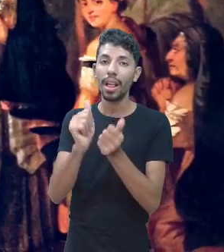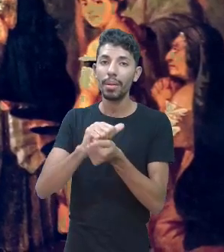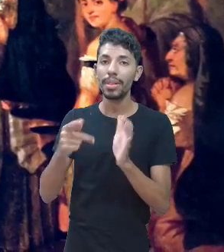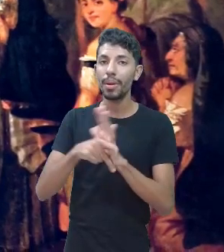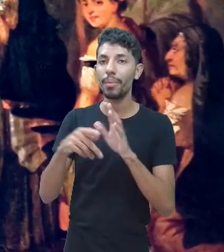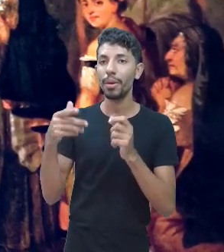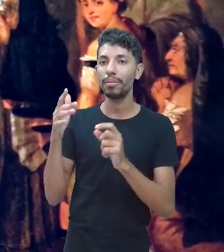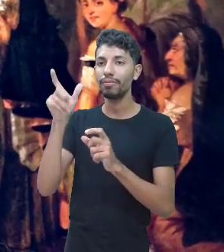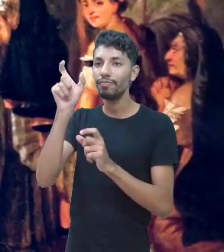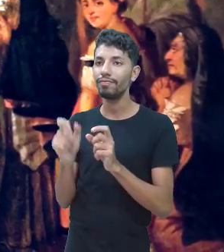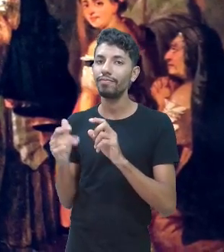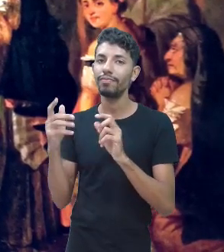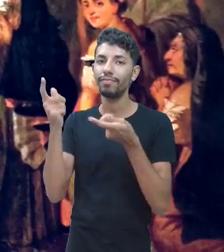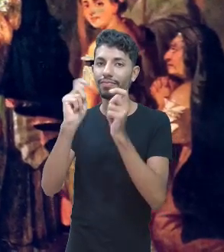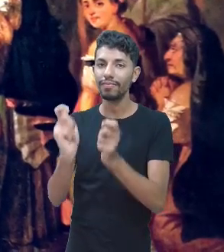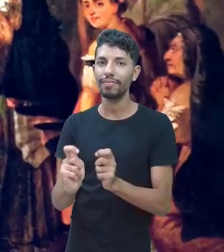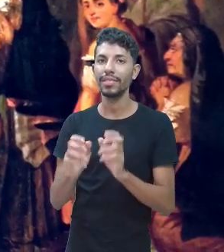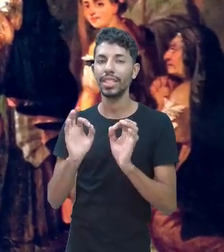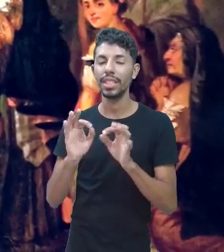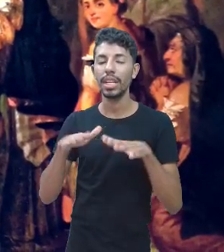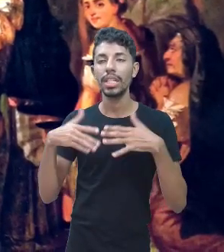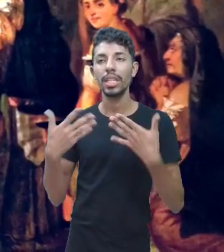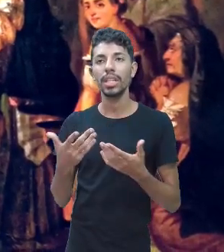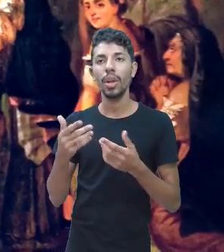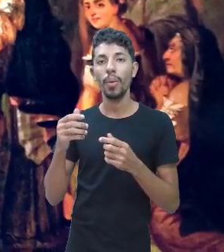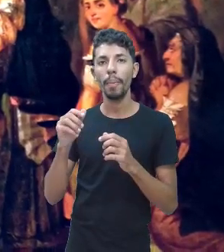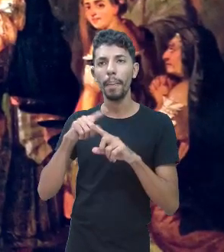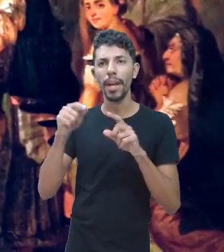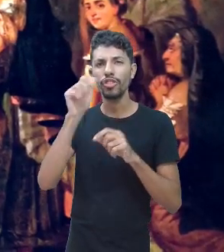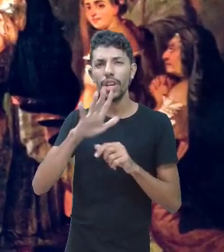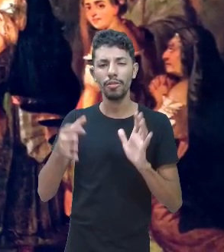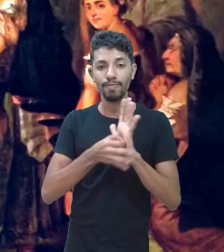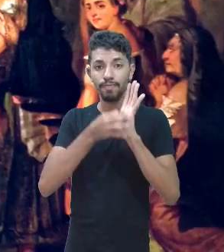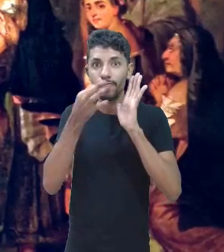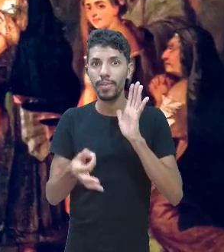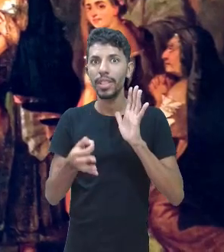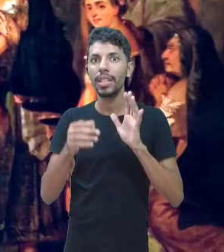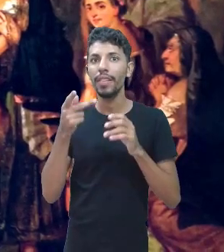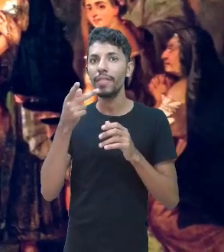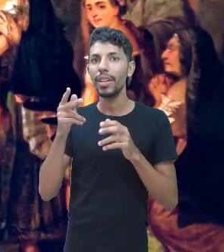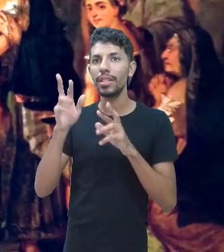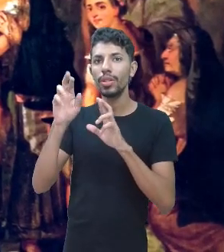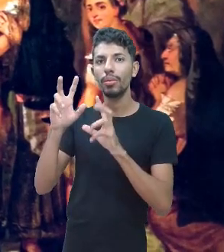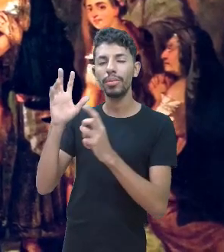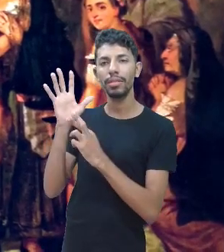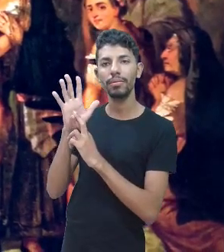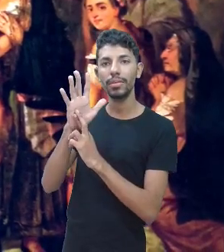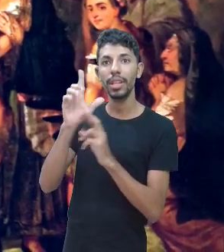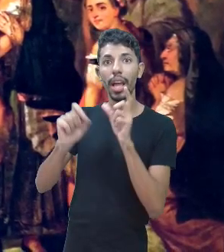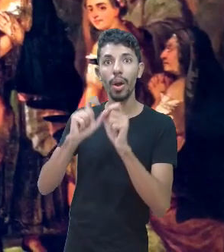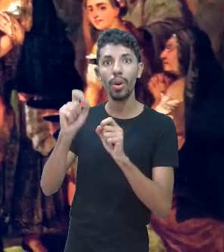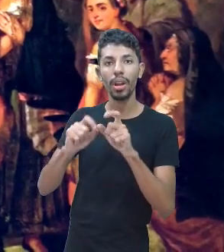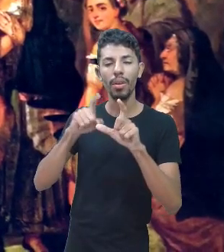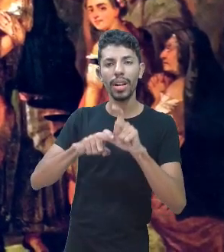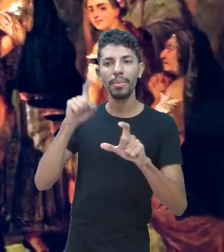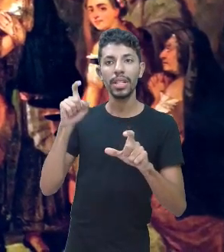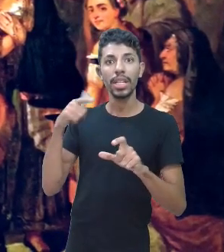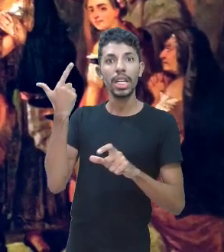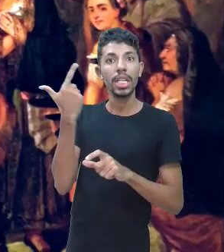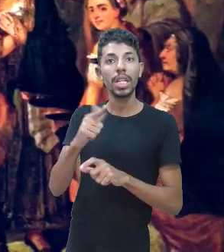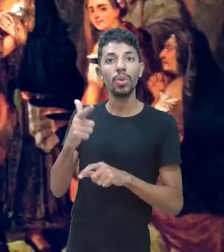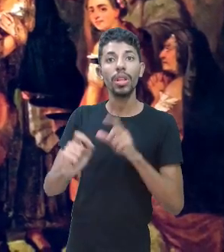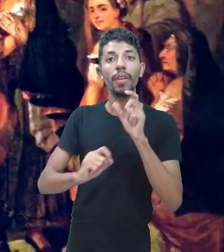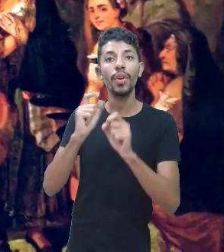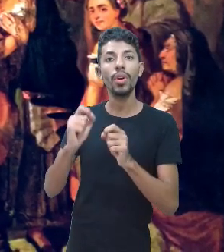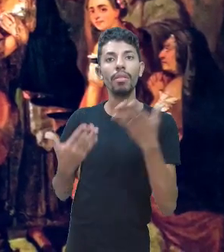modo geral, a grande crítica que se faz a essa representação é que nós estamos falando de uma independência que não houve de fato